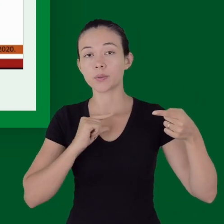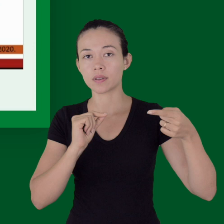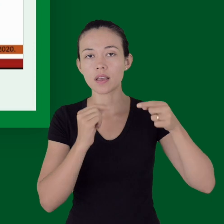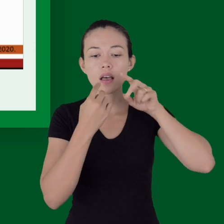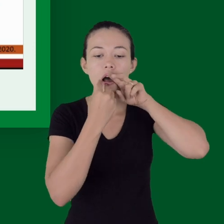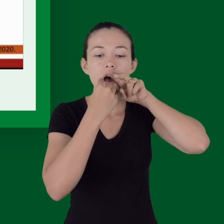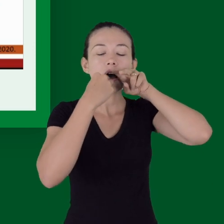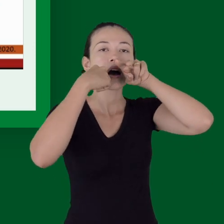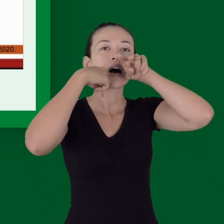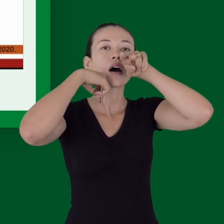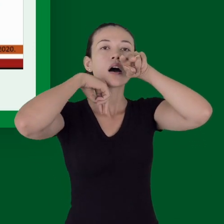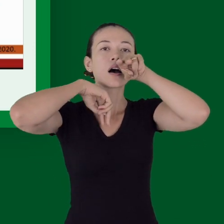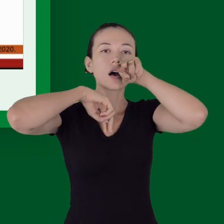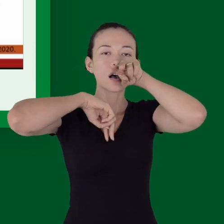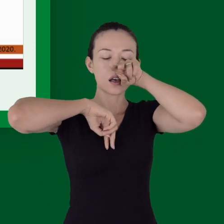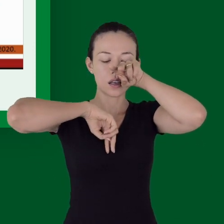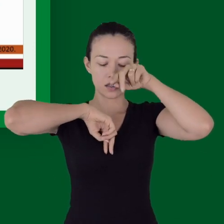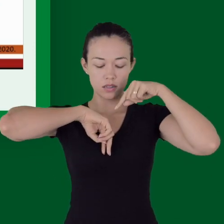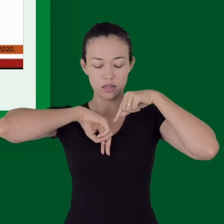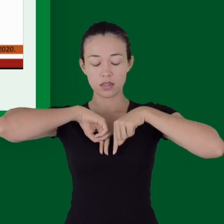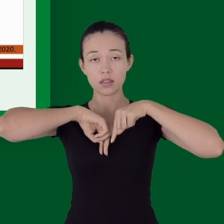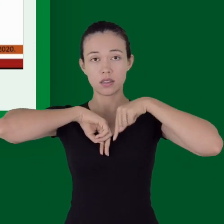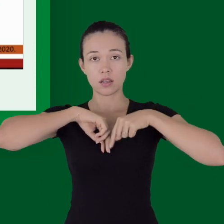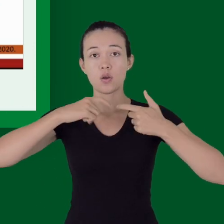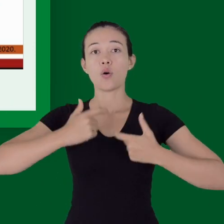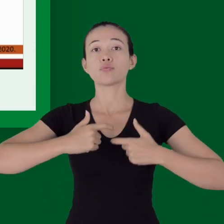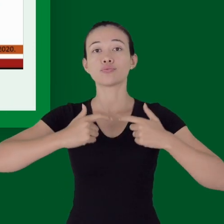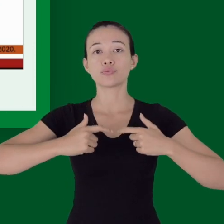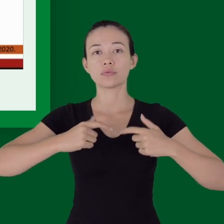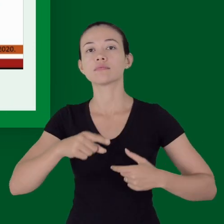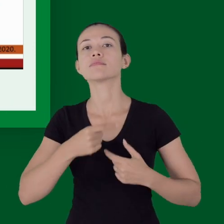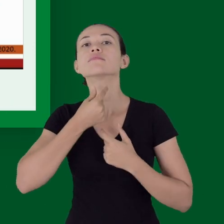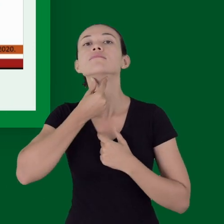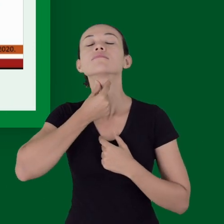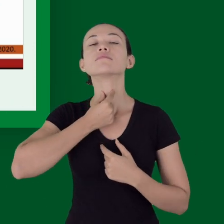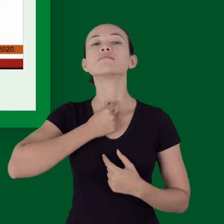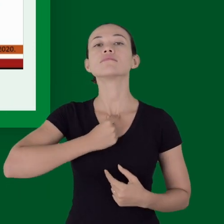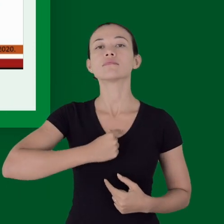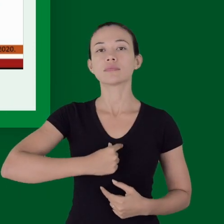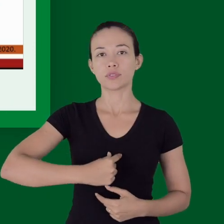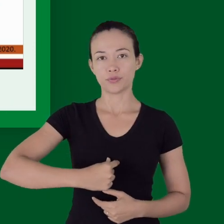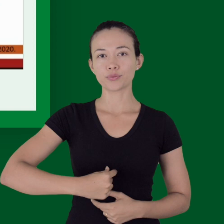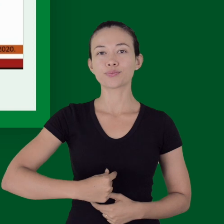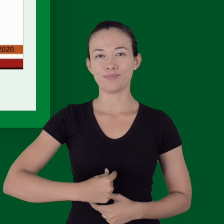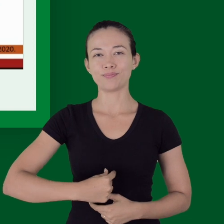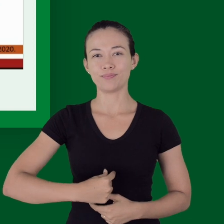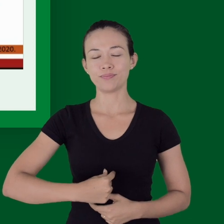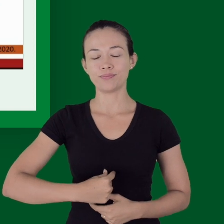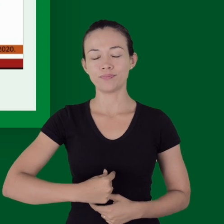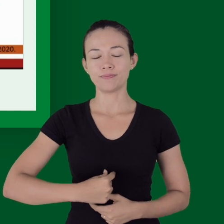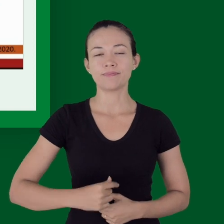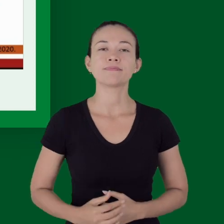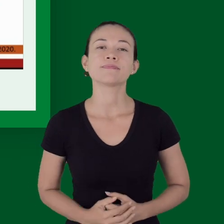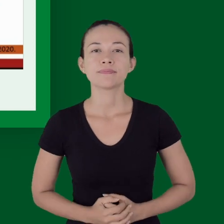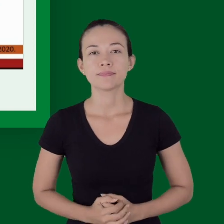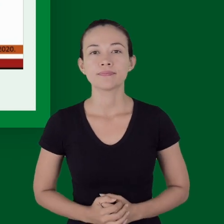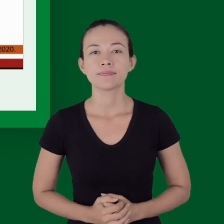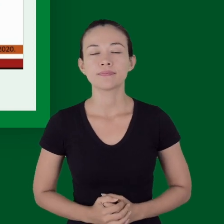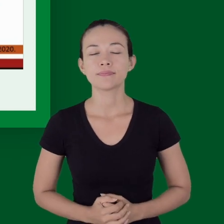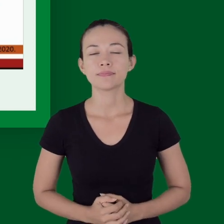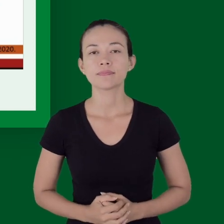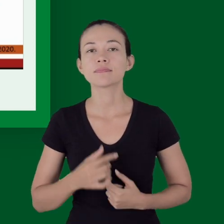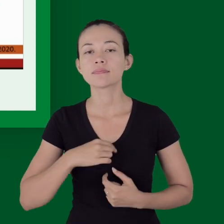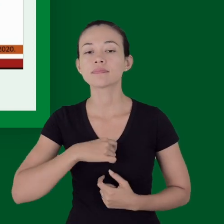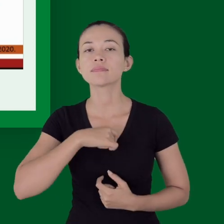ali. E aí, através dela, que a gente vai ventilar o paciente. O tubo laríngeo, ele não tem